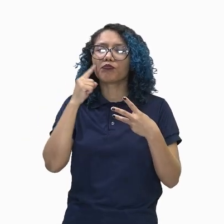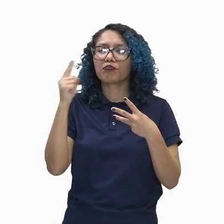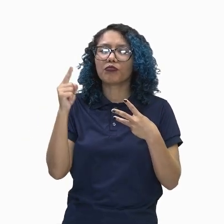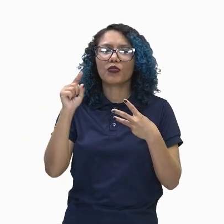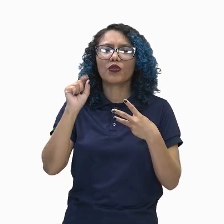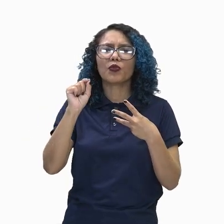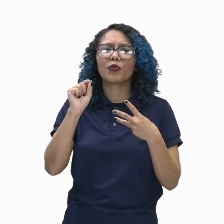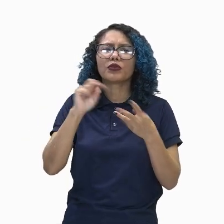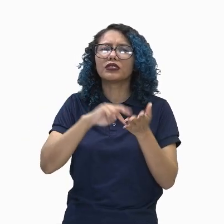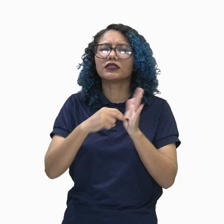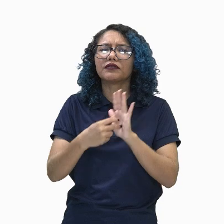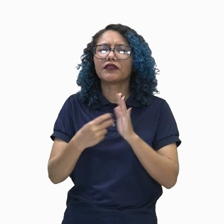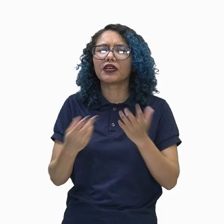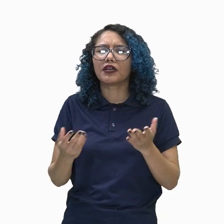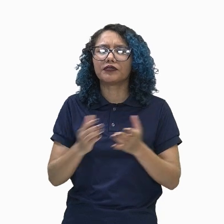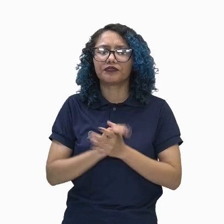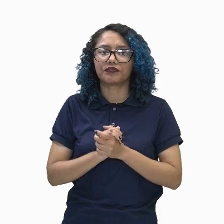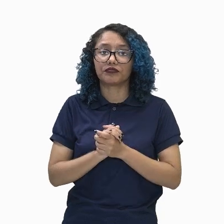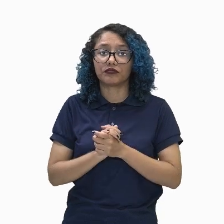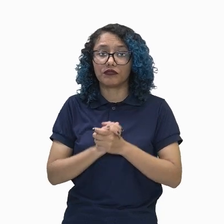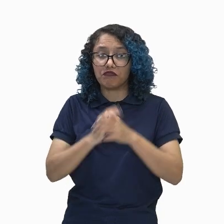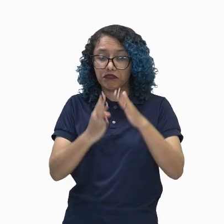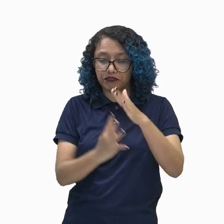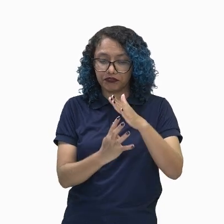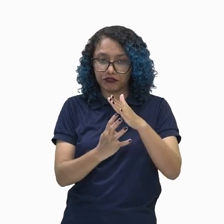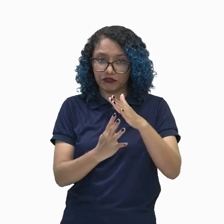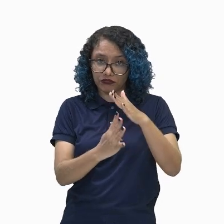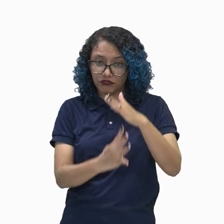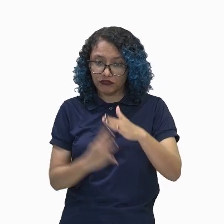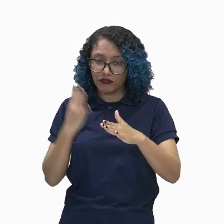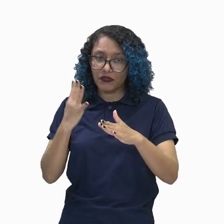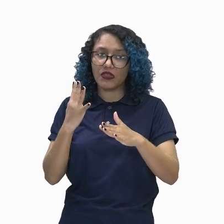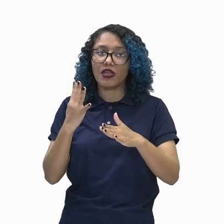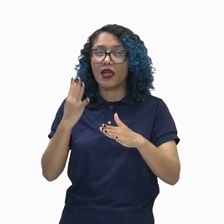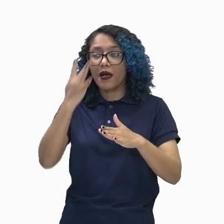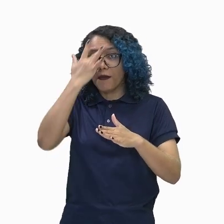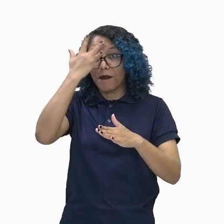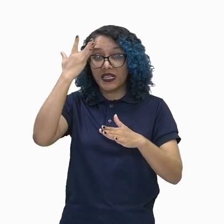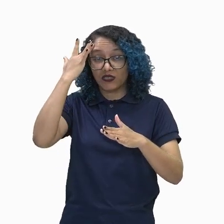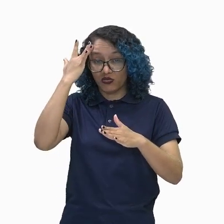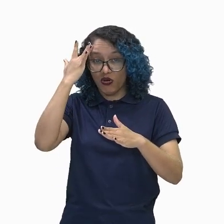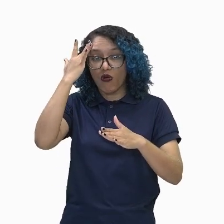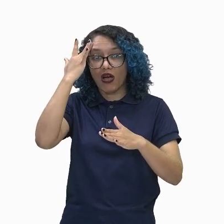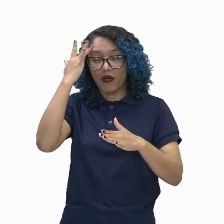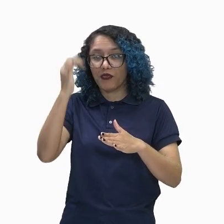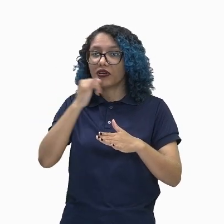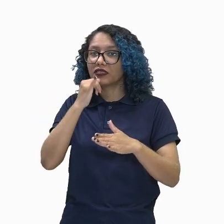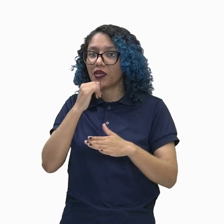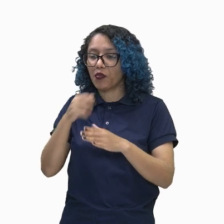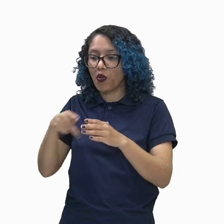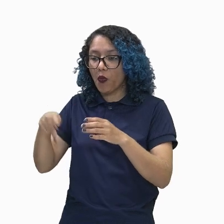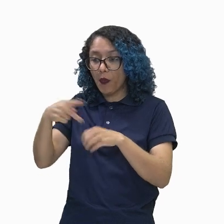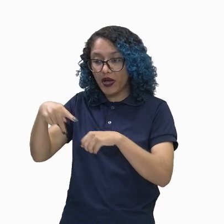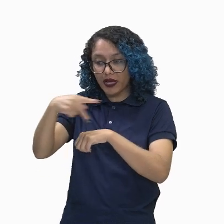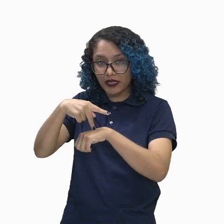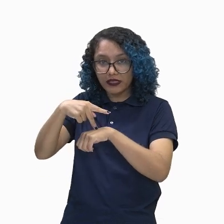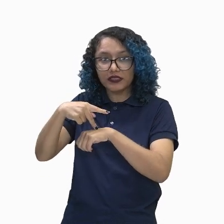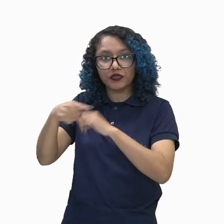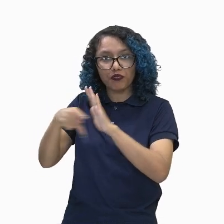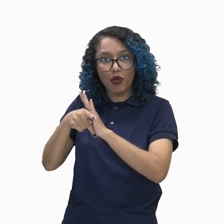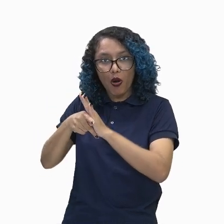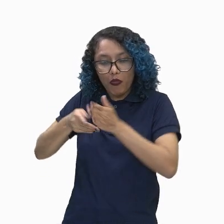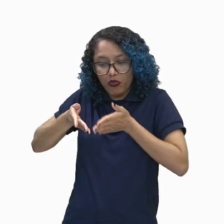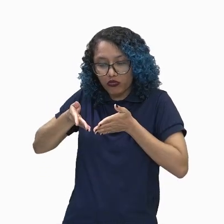Os emigrantes, gente, eles deixam, são pessoas que estão saindo ali do seu país de